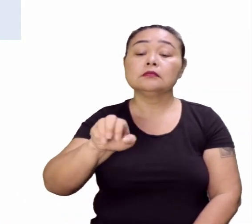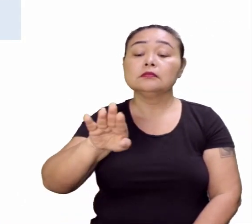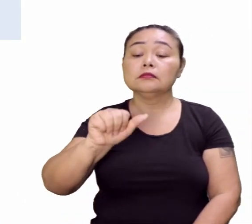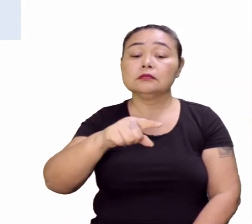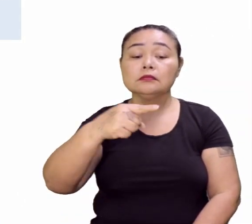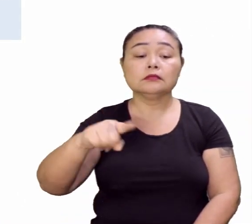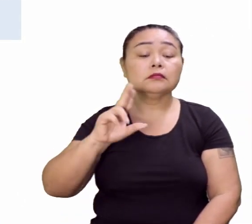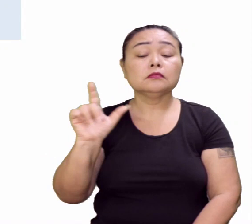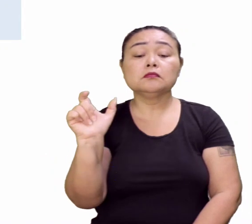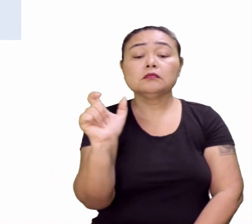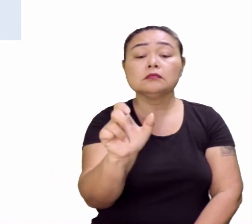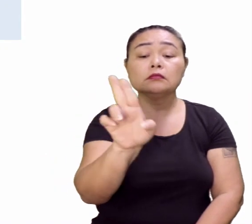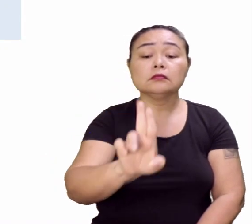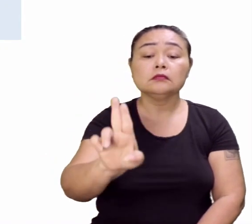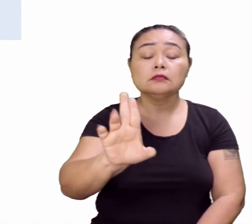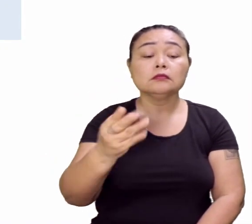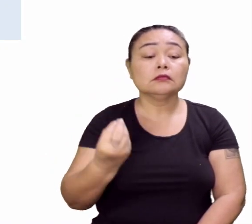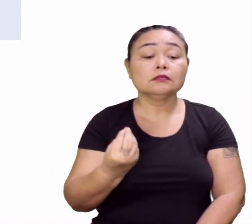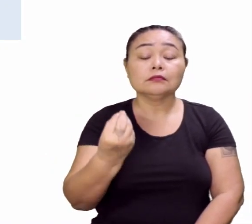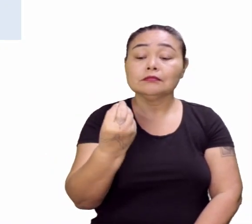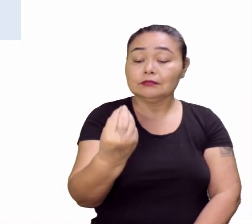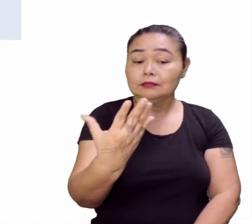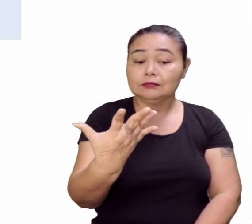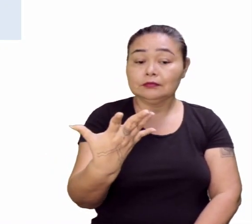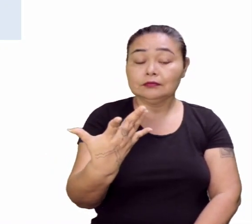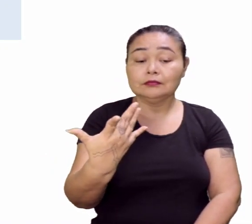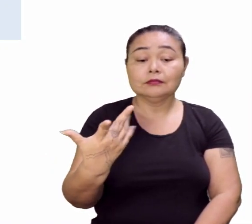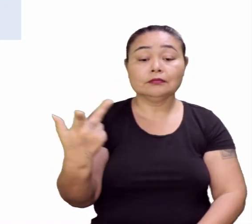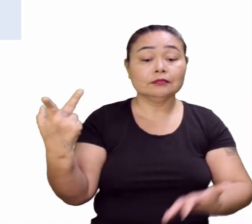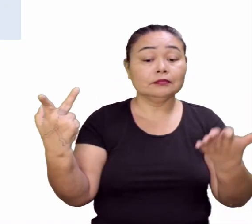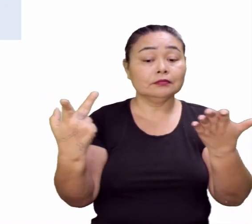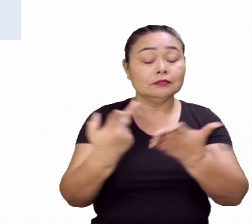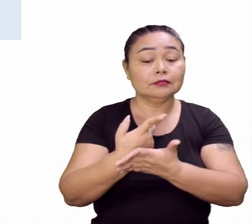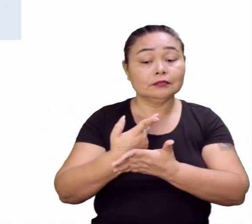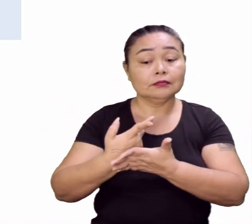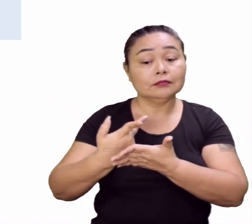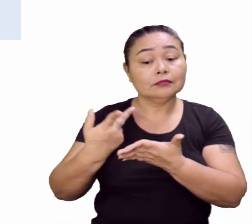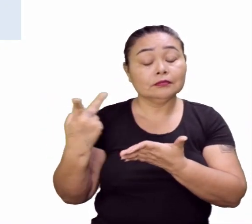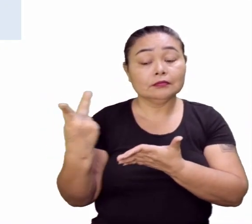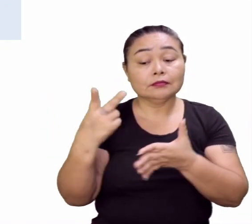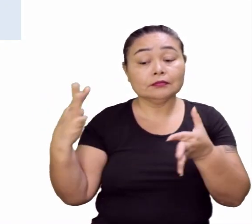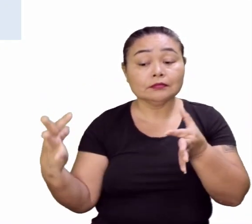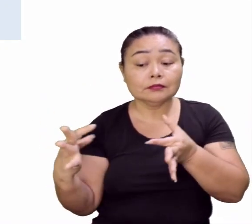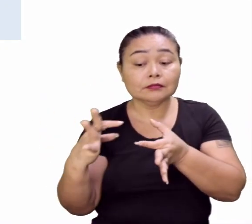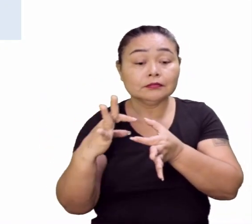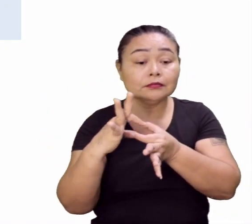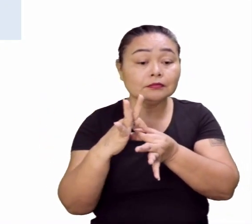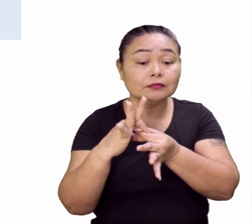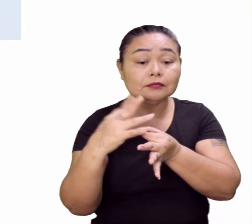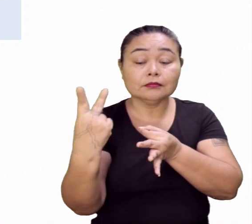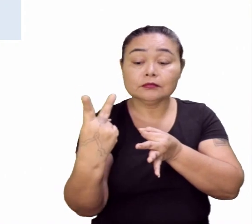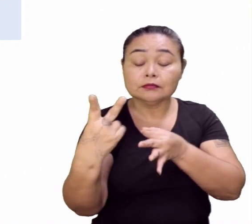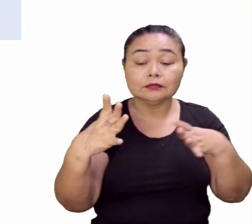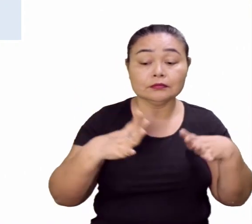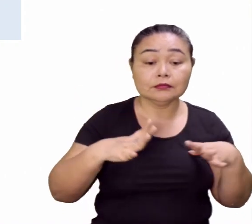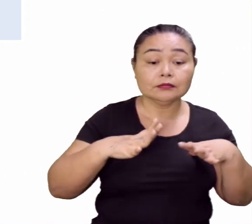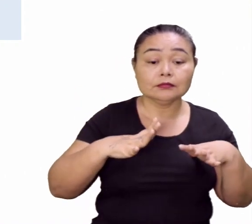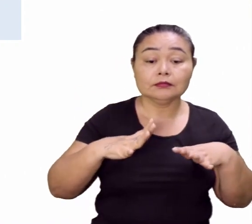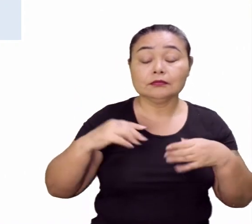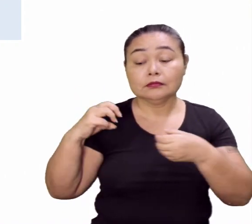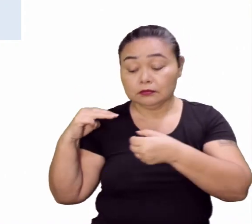Conurbação é um termo usado para designar um fenômeno urbano que acontece a partir da união de duas ou